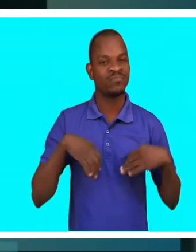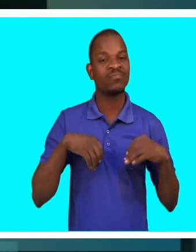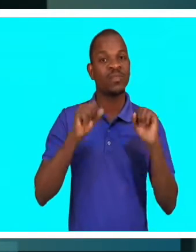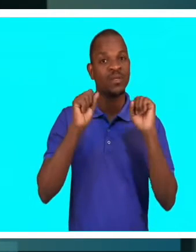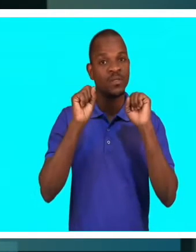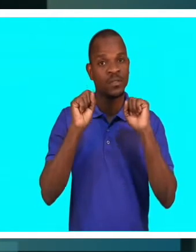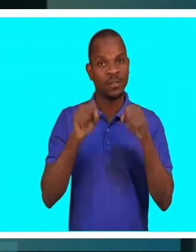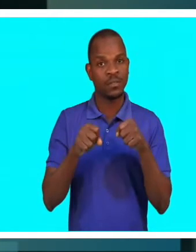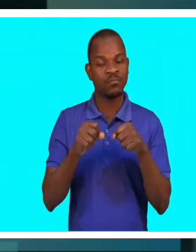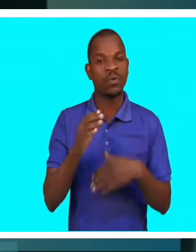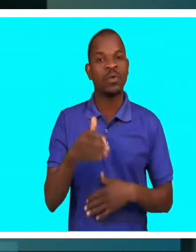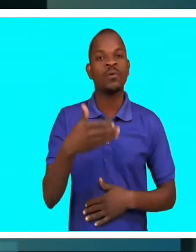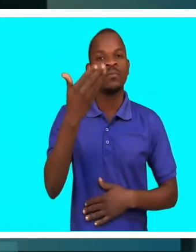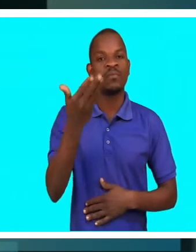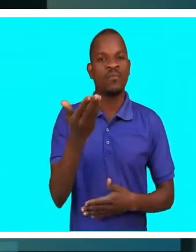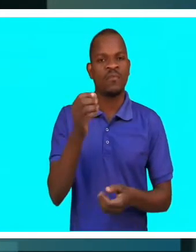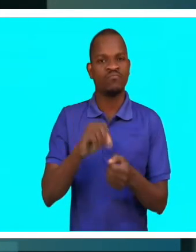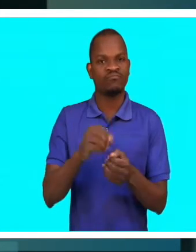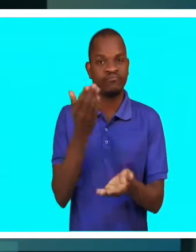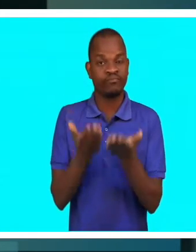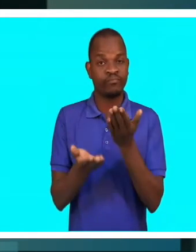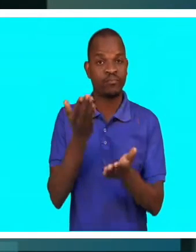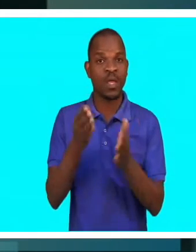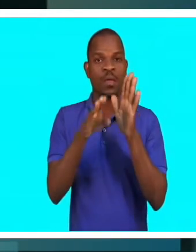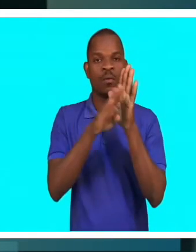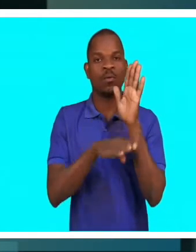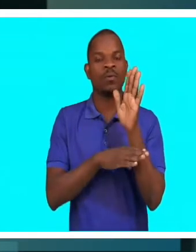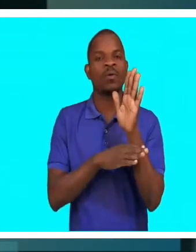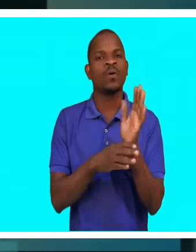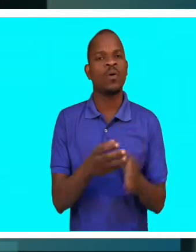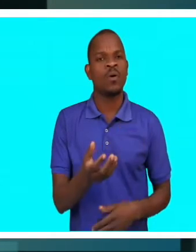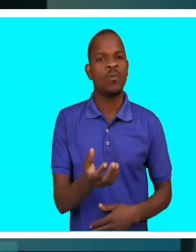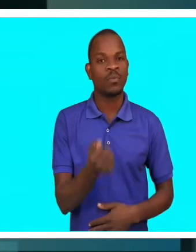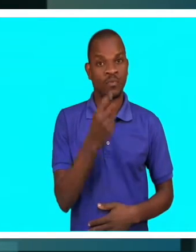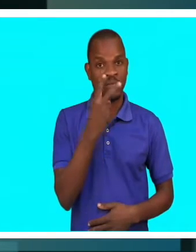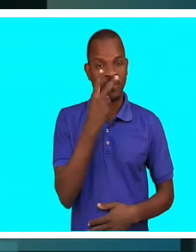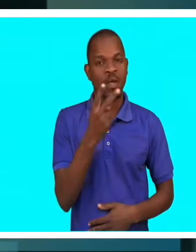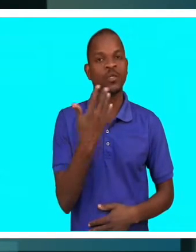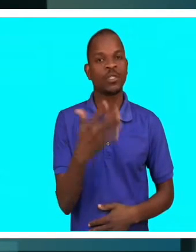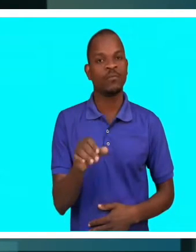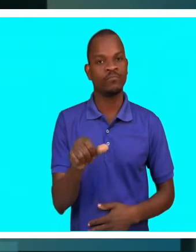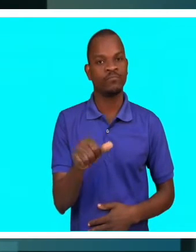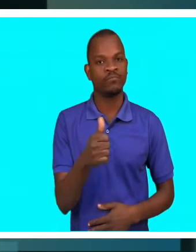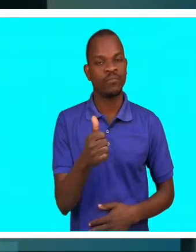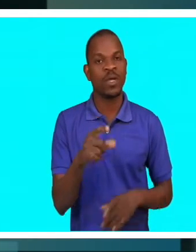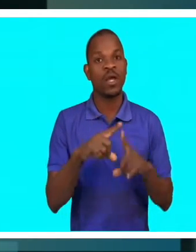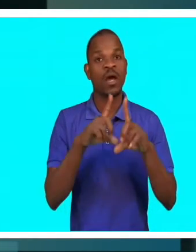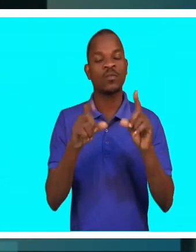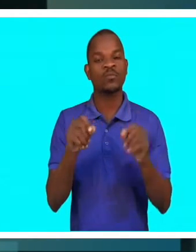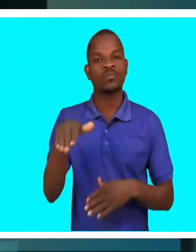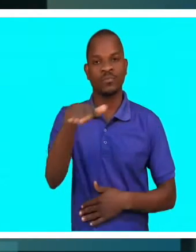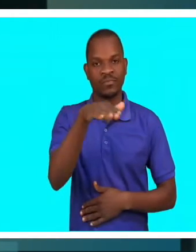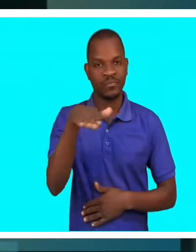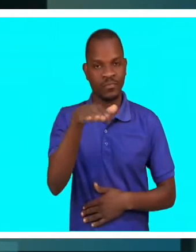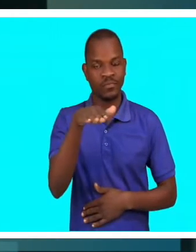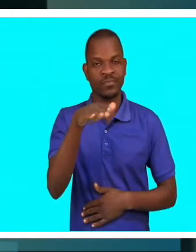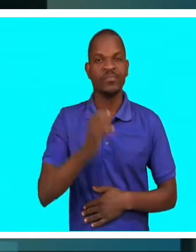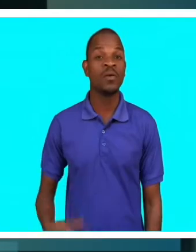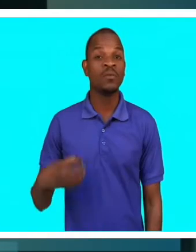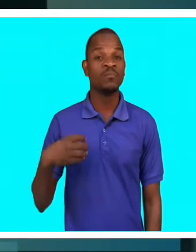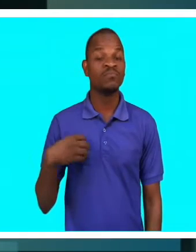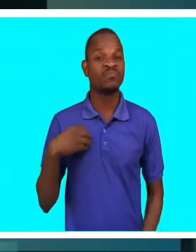que depois de ser feita uma avaliação já do programa, podemos notar que efetivamente já melhorou alguma coisa a nível das